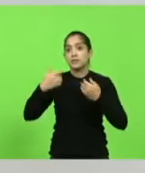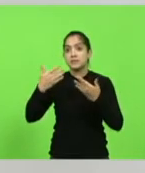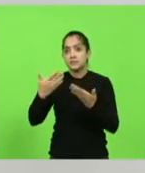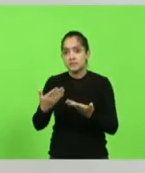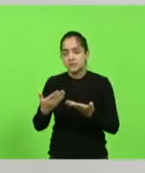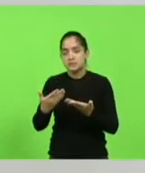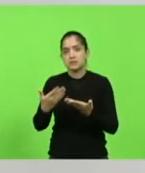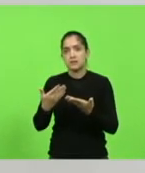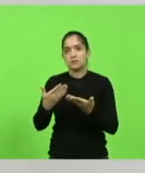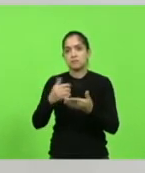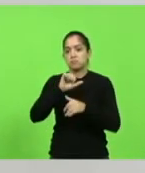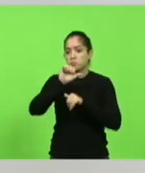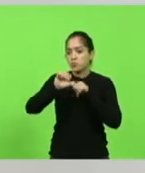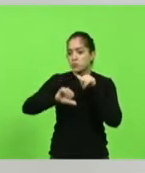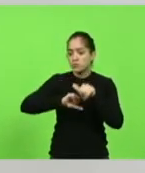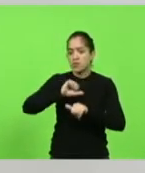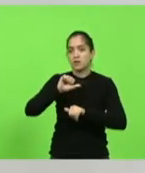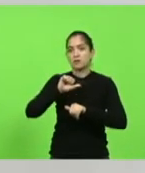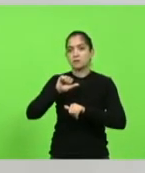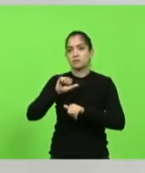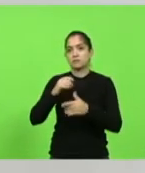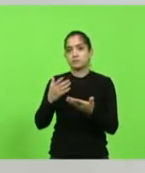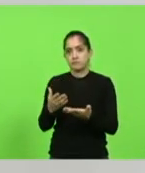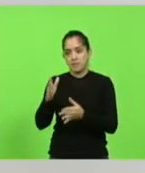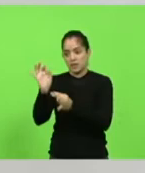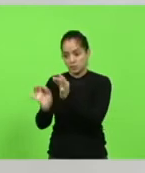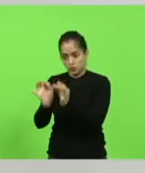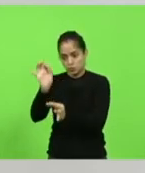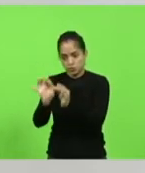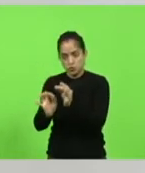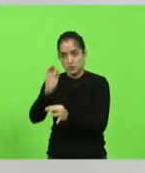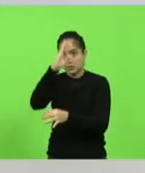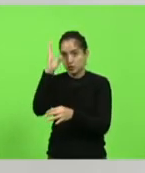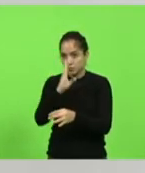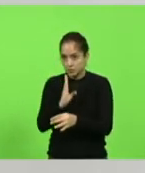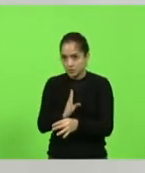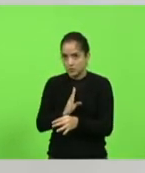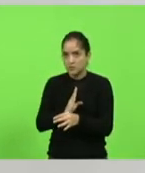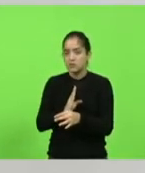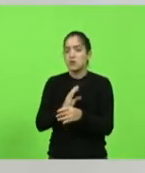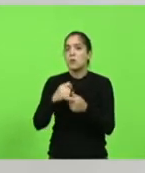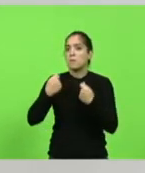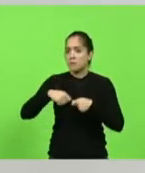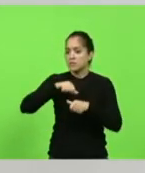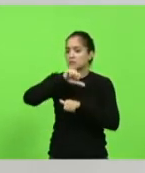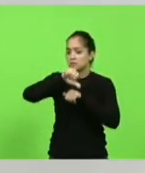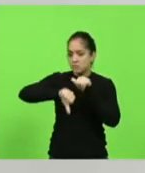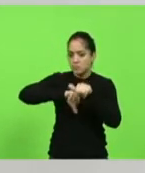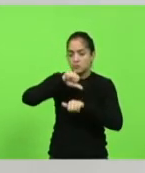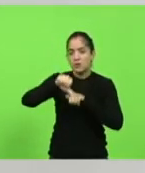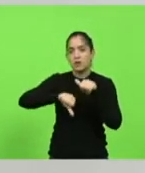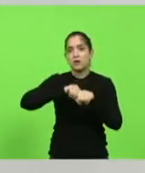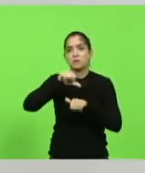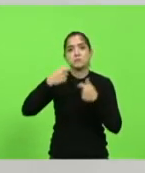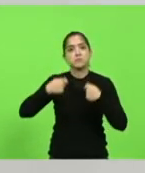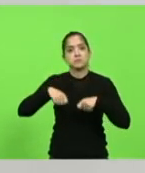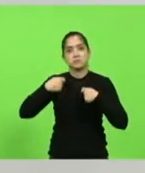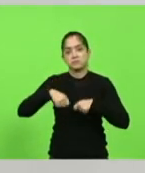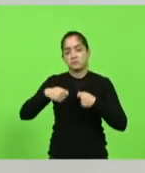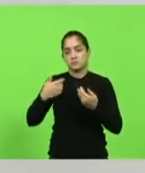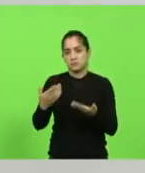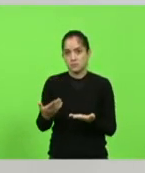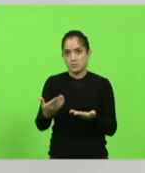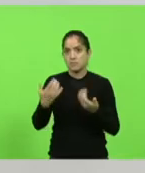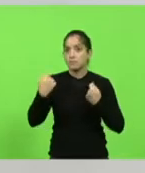limpo também a justiça. A justiça do Brasil precisa ser passada a limpo. Nós precisamos fazer